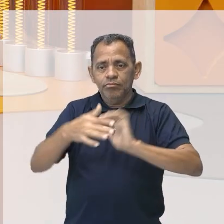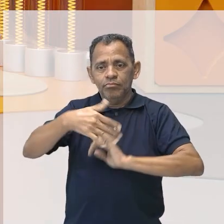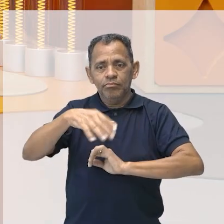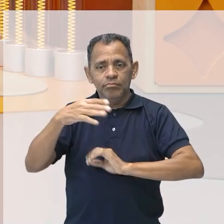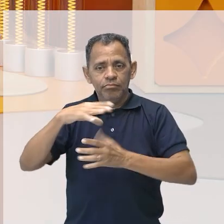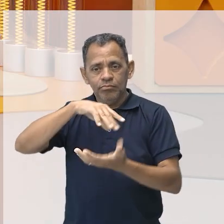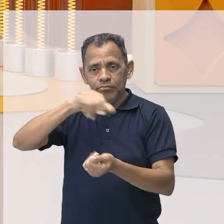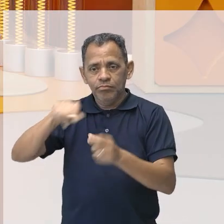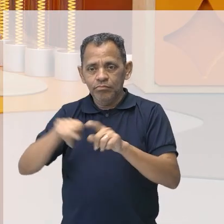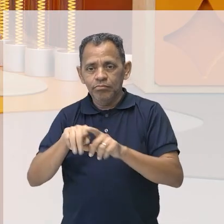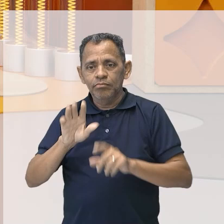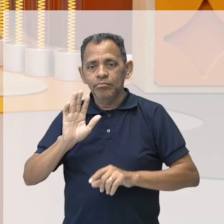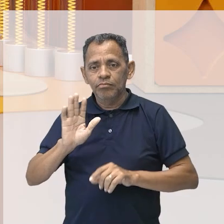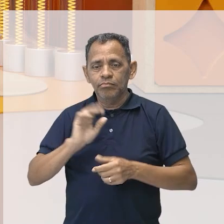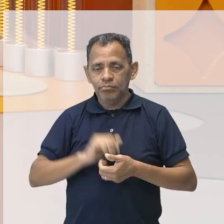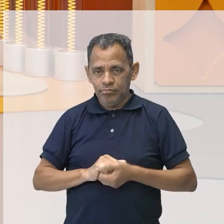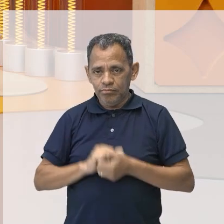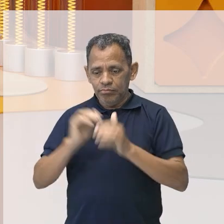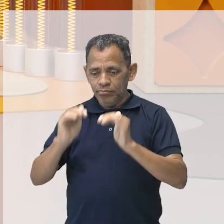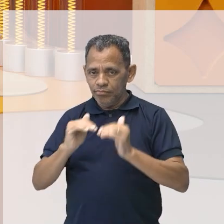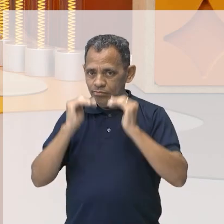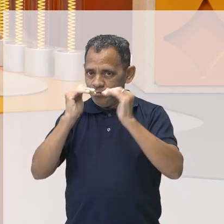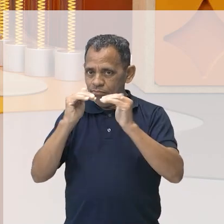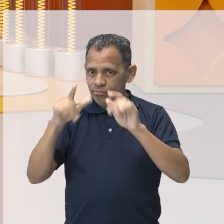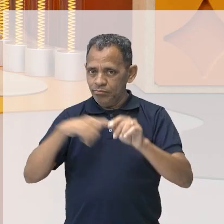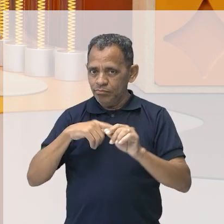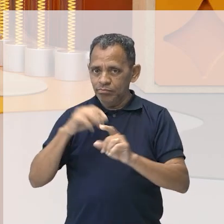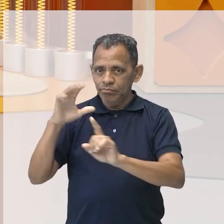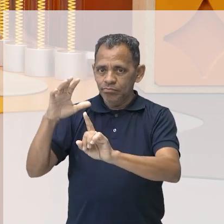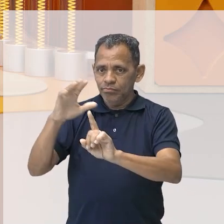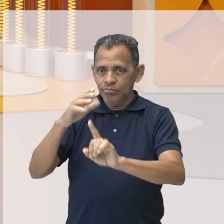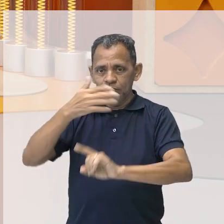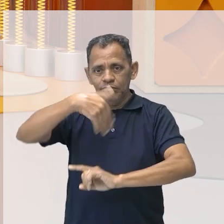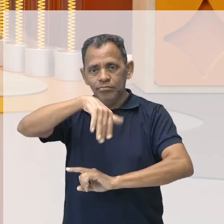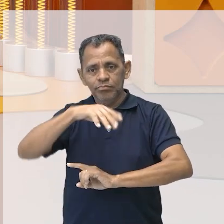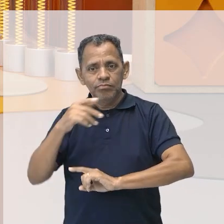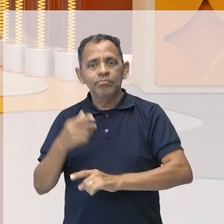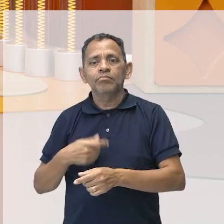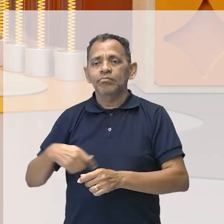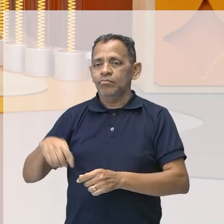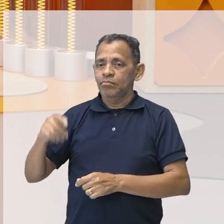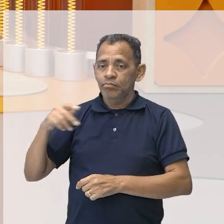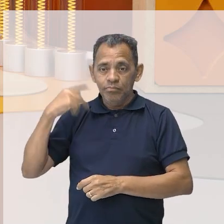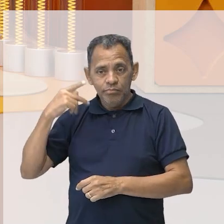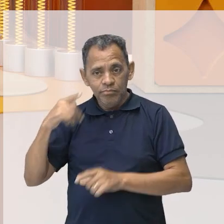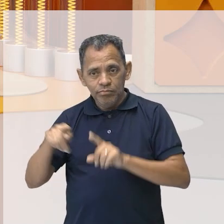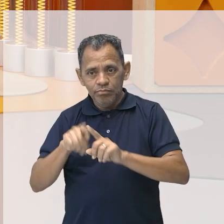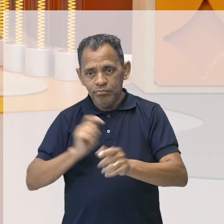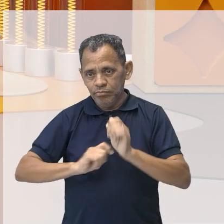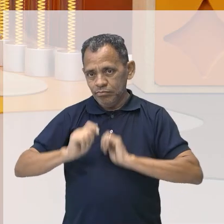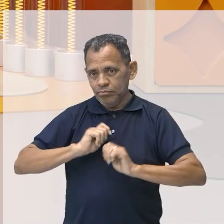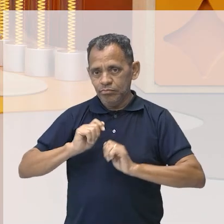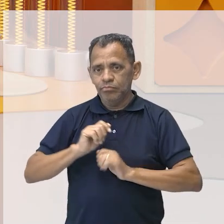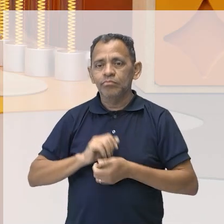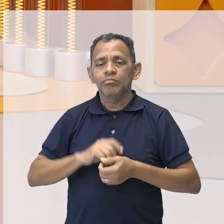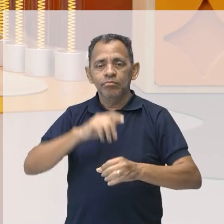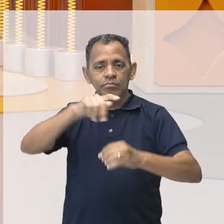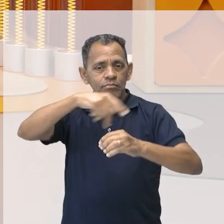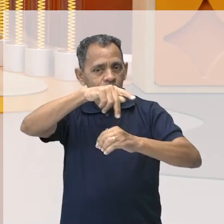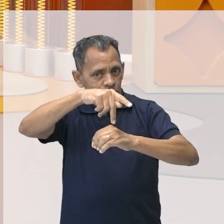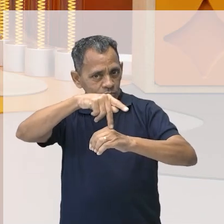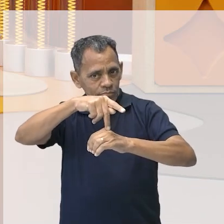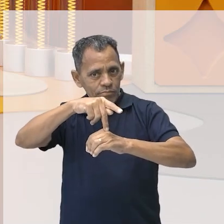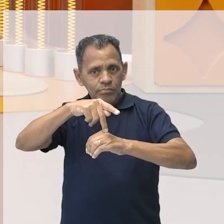eles alcançaram, né, influência em questões políticas, em questões econômicas internacionais, e